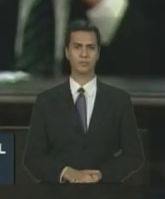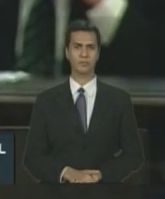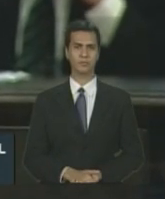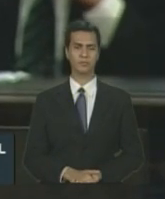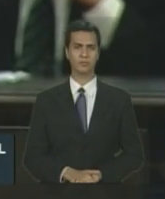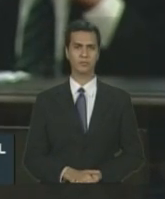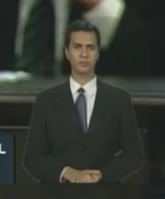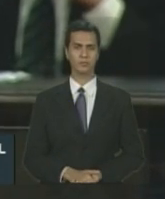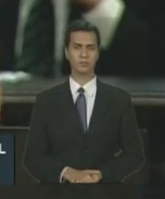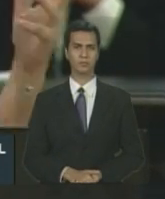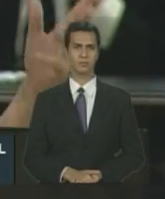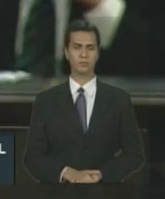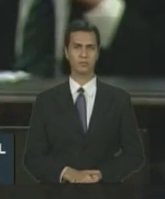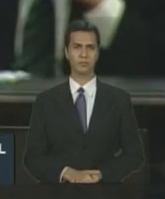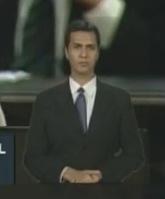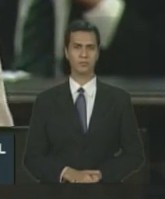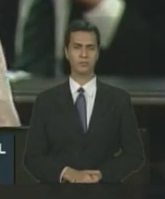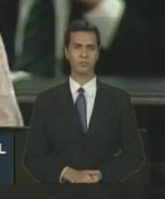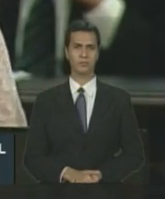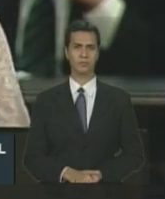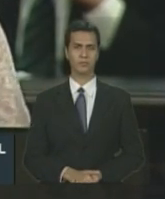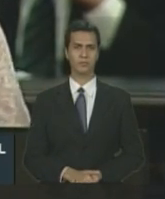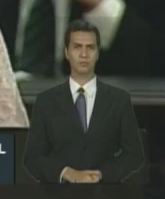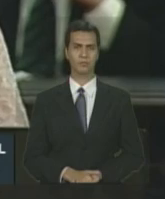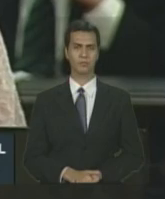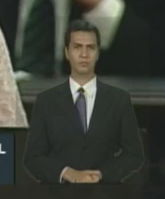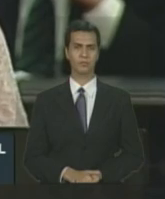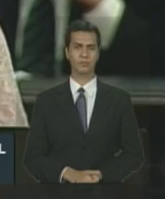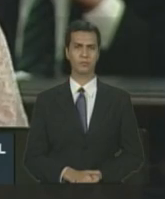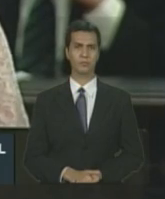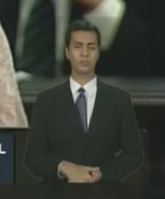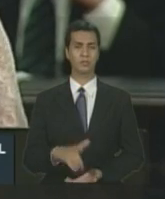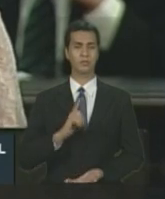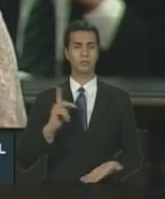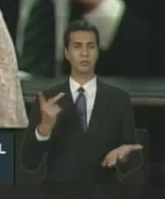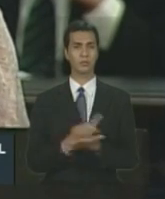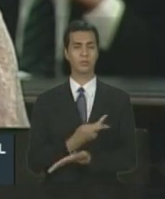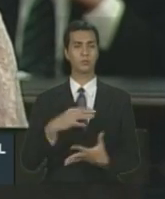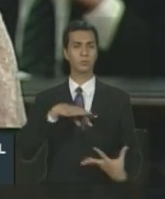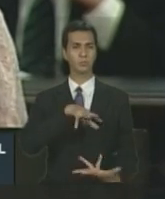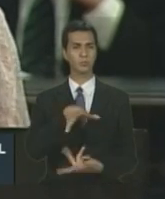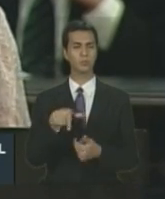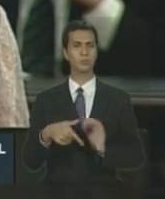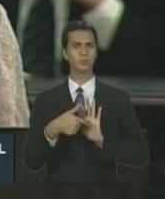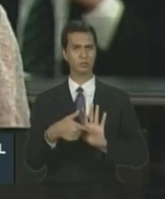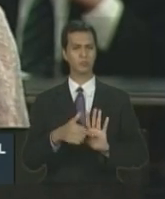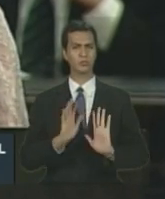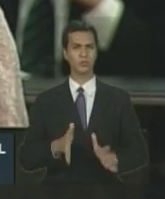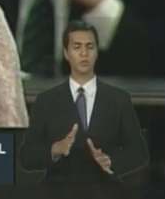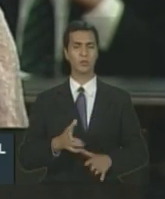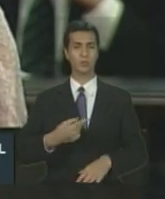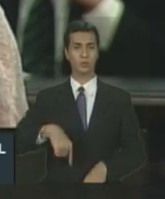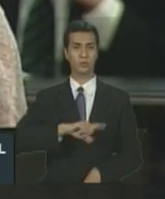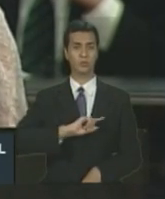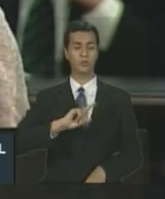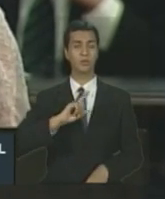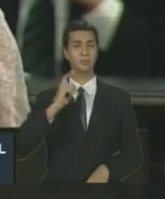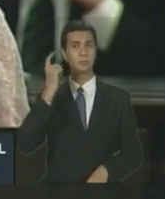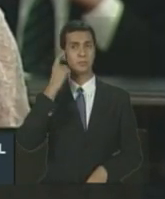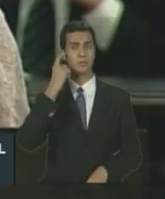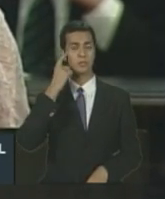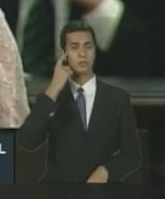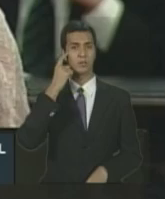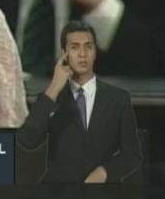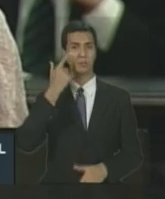nós não resolvemos, e a realidade mais recente no mundo mostra isso. Nós não